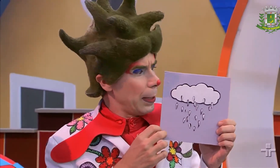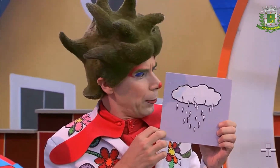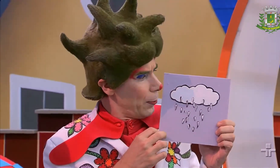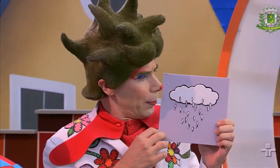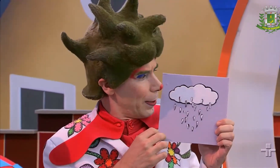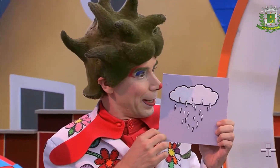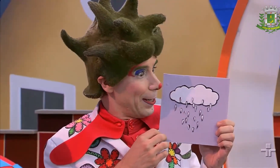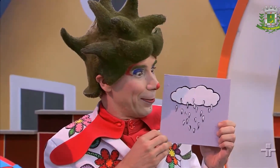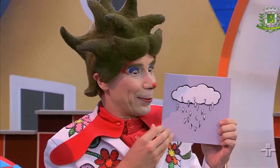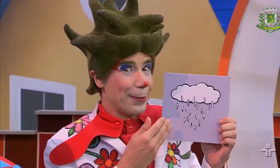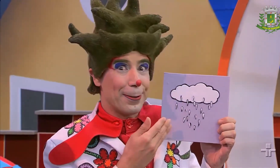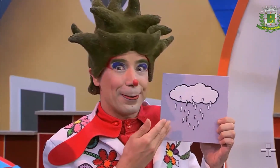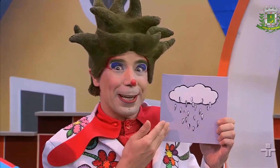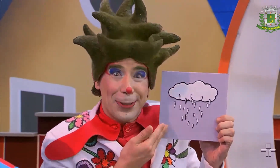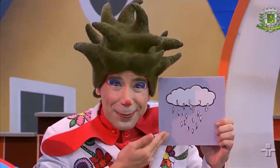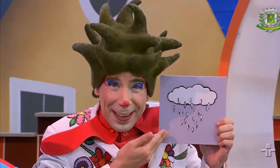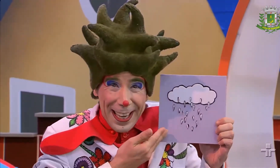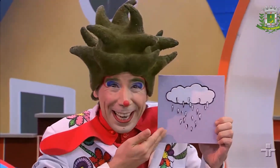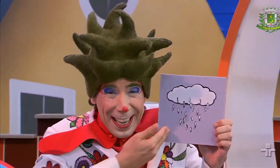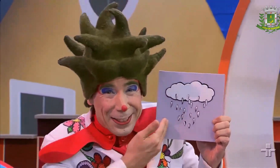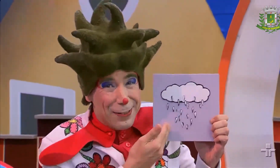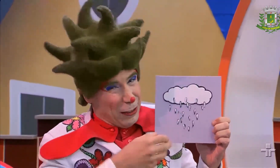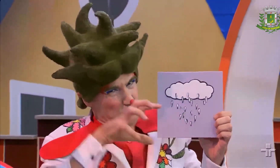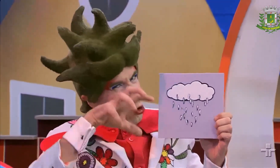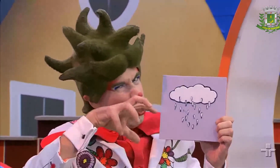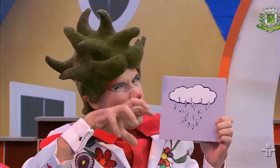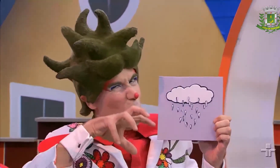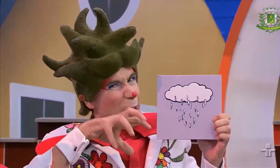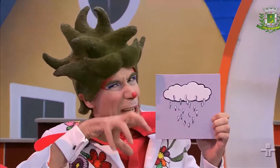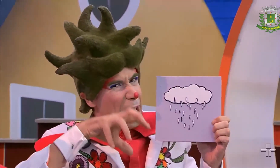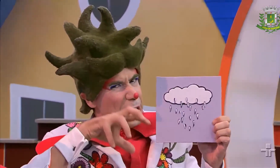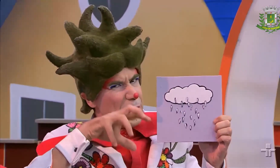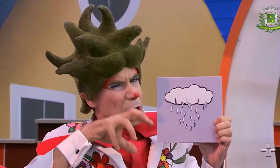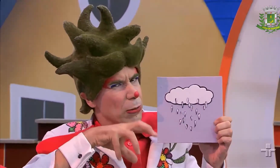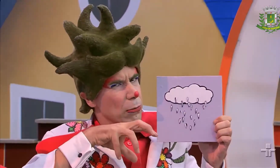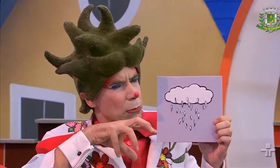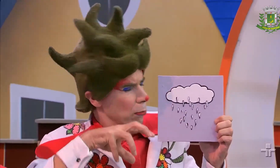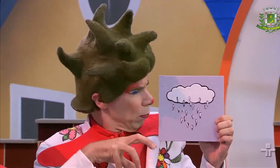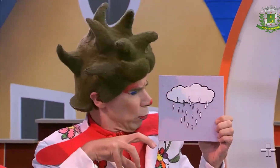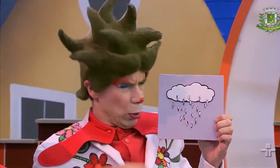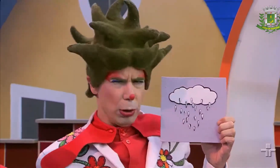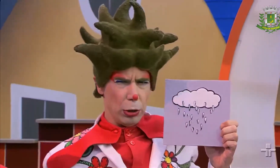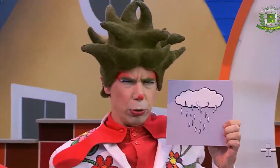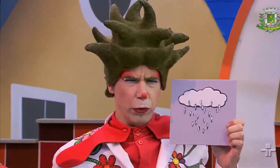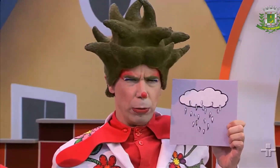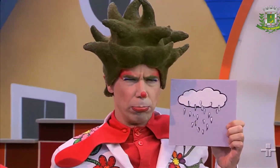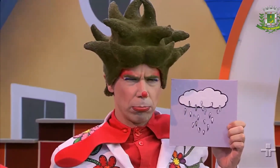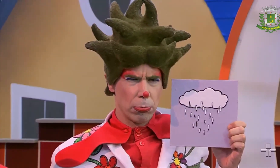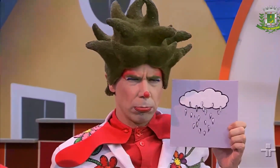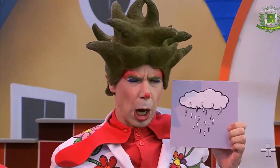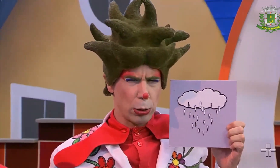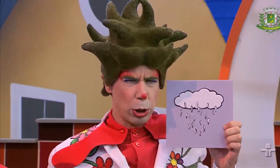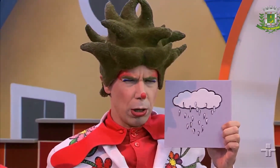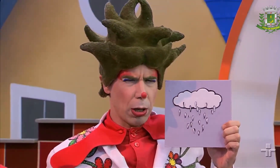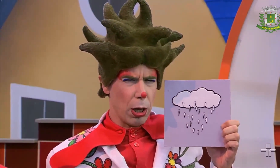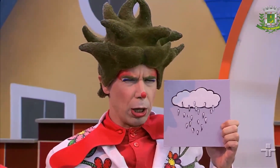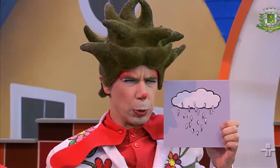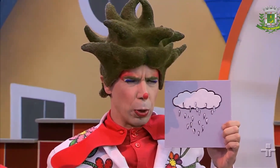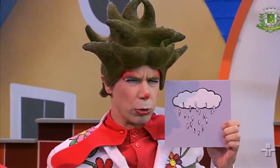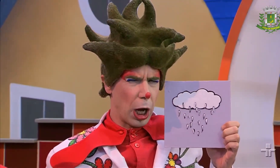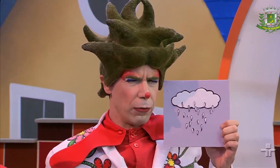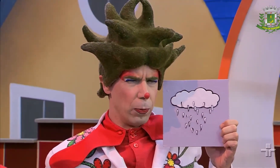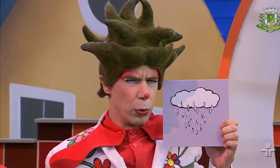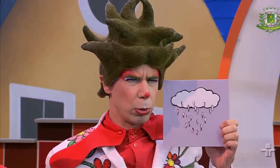Mas no caminho ele encontrou a chuva. Tchô! E ele disse assim: Dona Chuva, a senhora